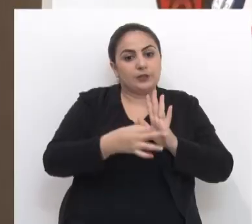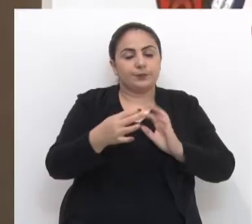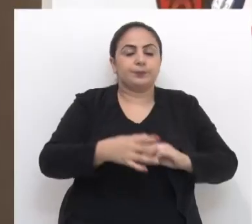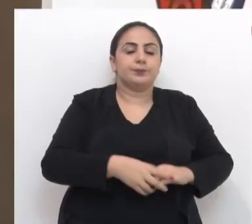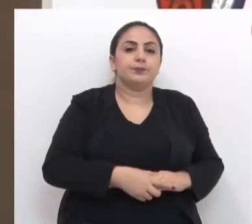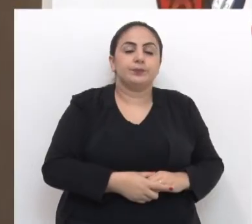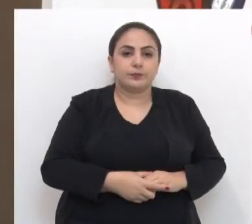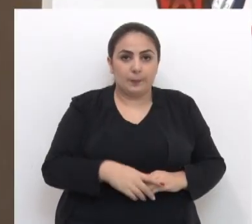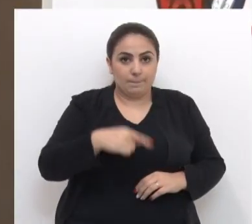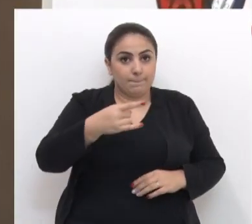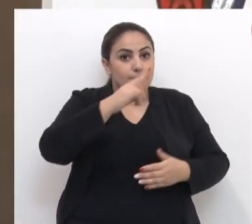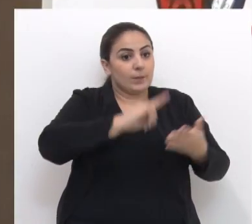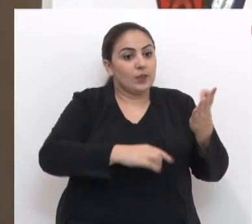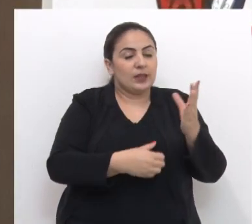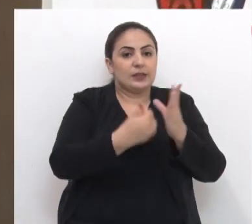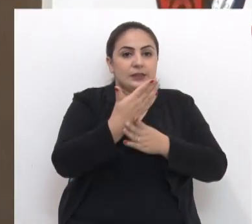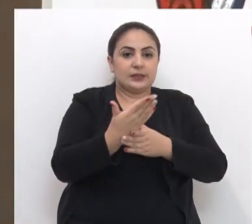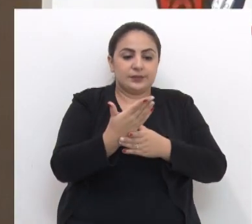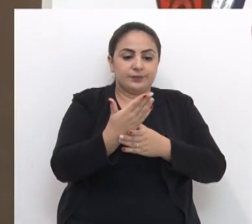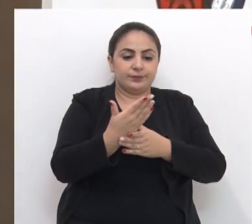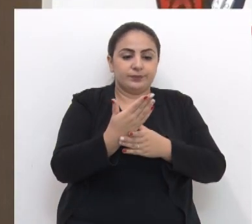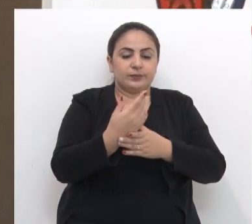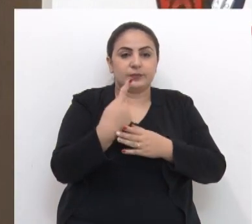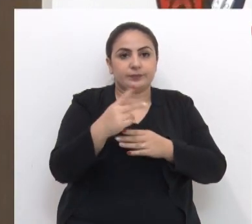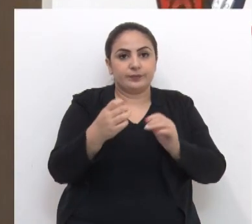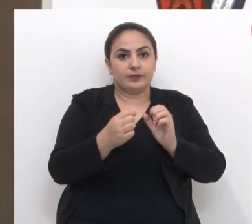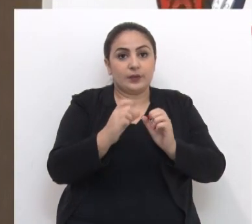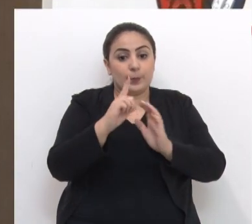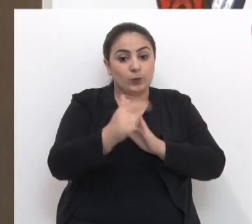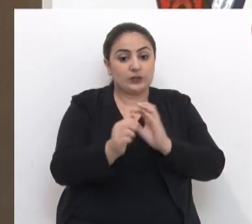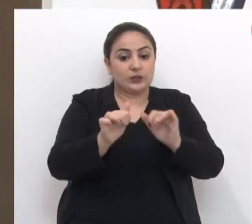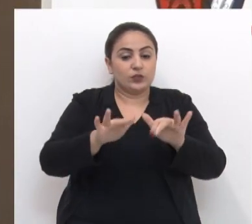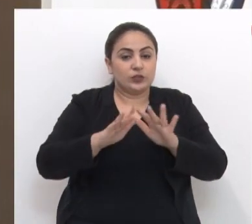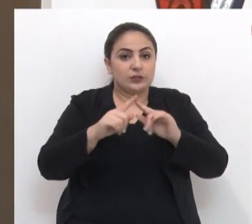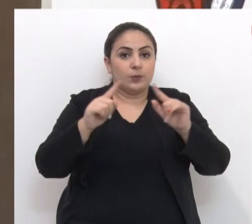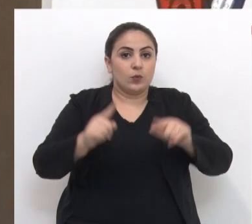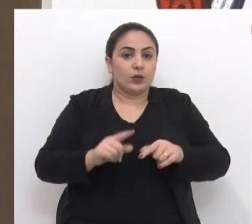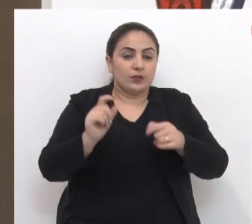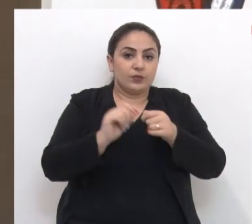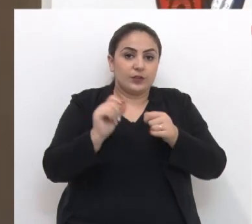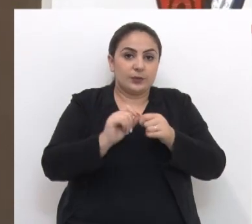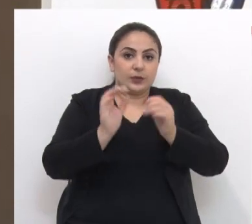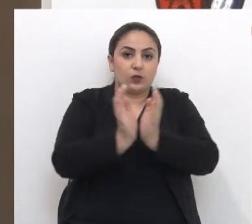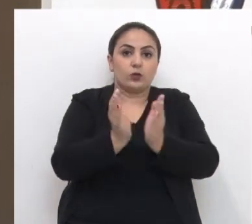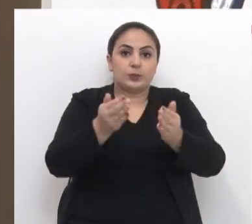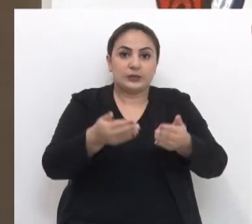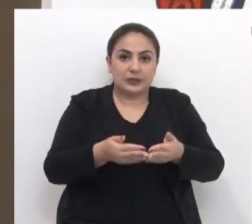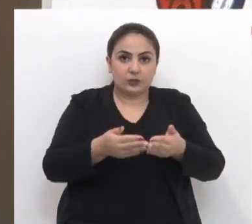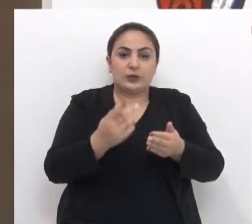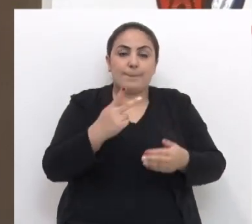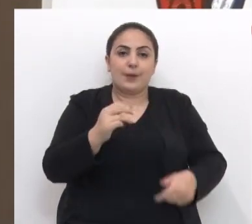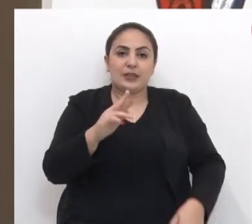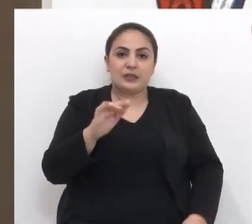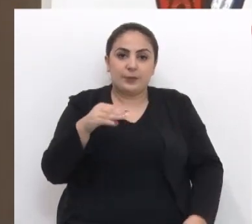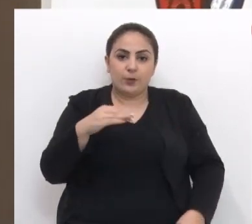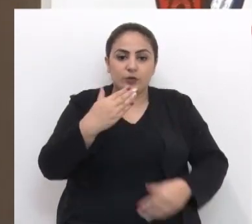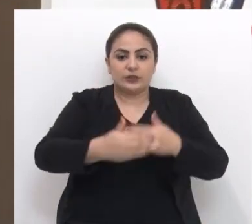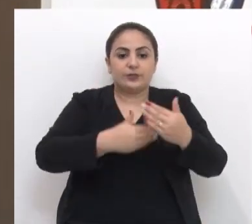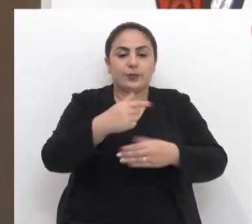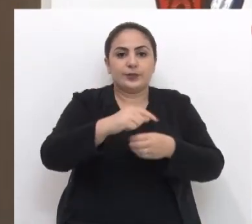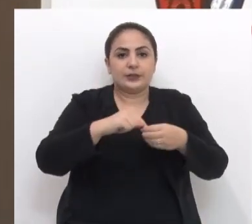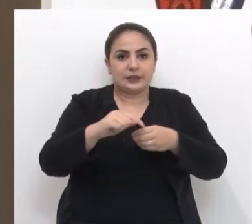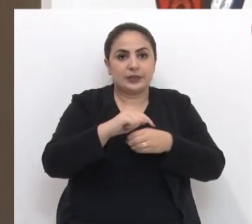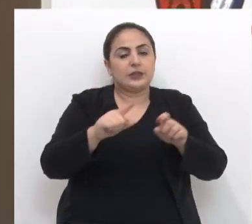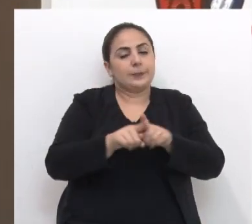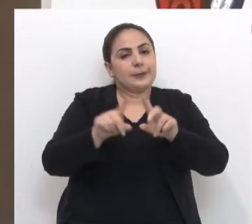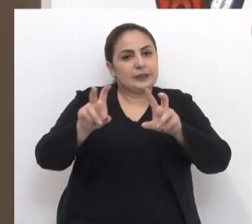posicionamento. Outro documento será elaborado a partir desta audiência pública promovida pela Comissão de Patrimônio,